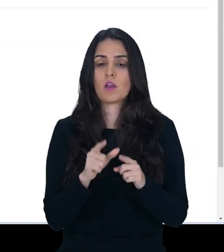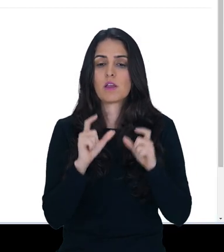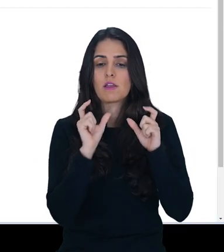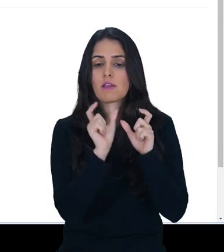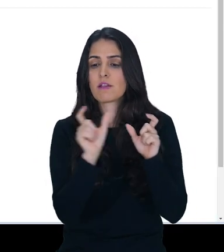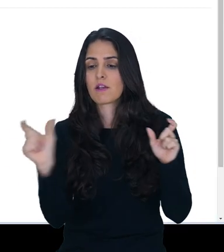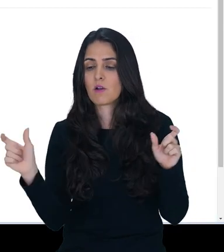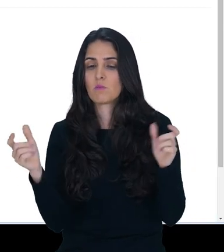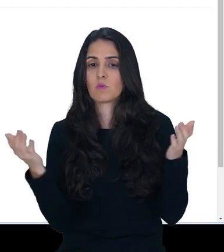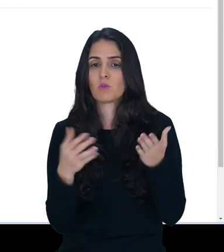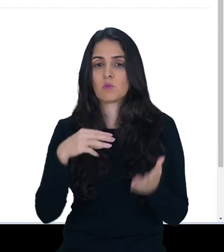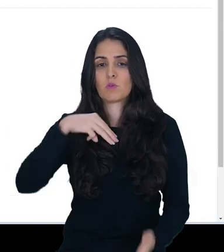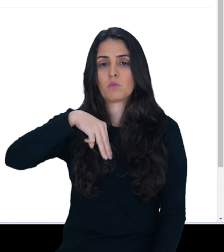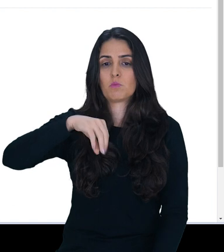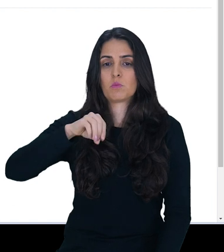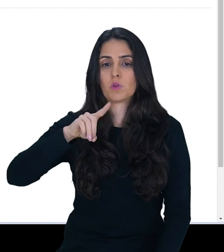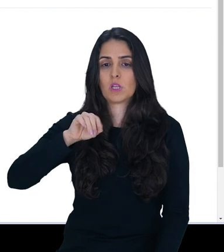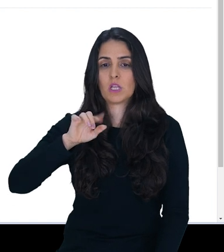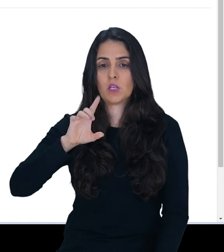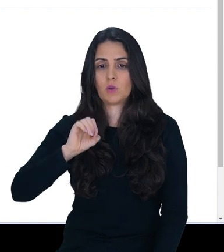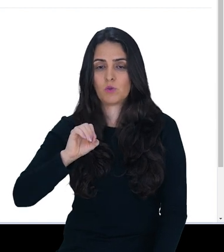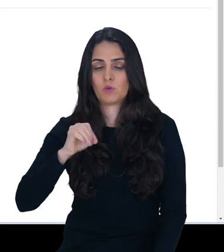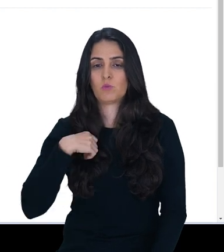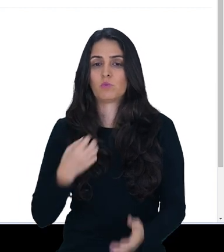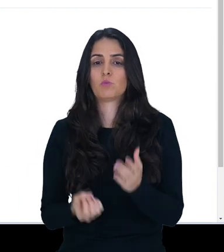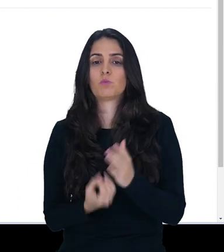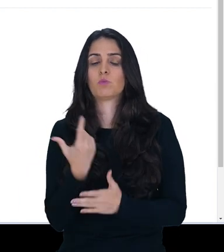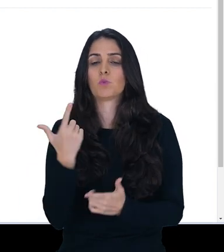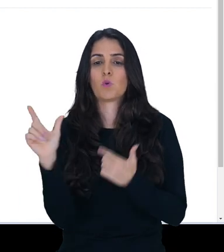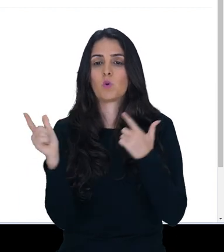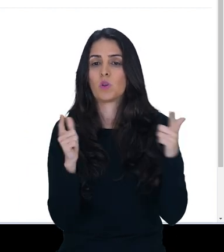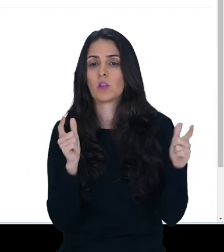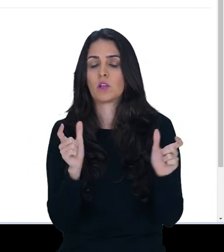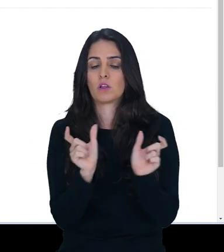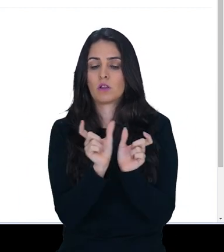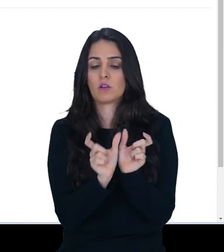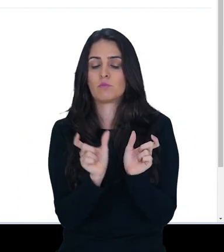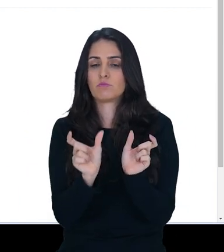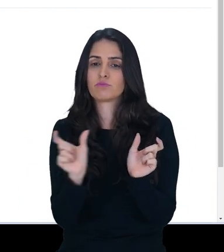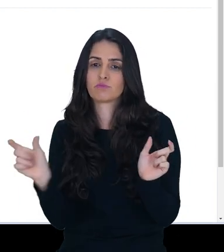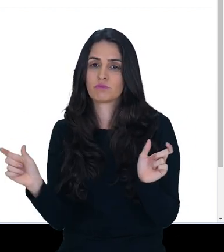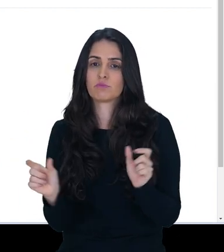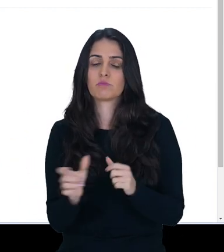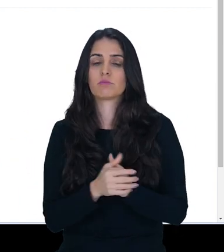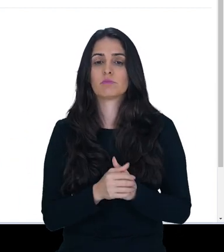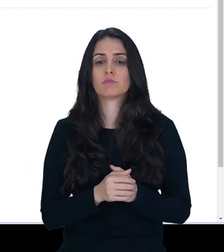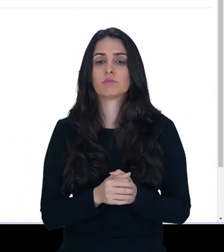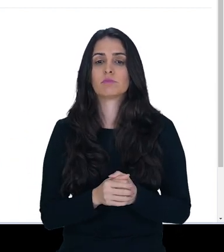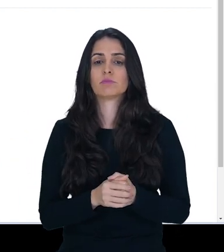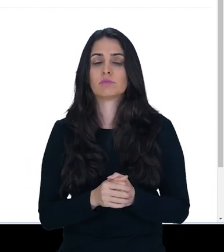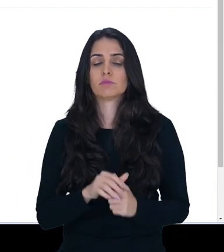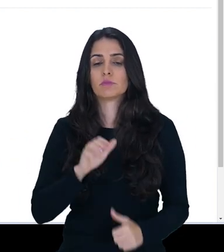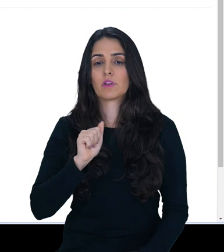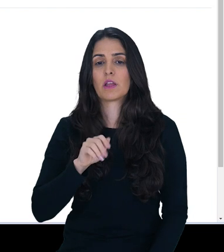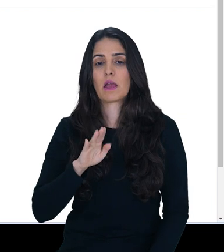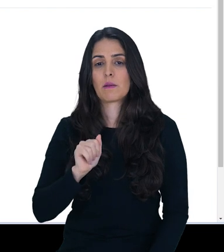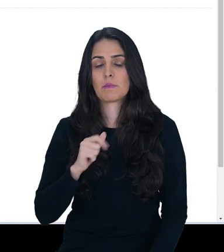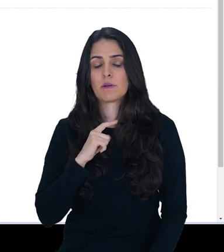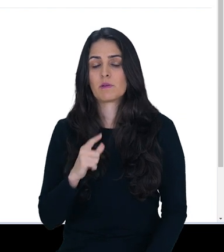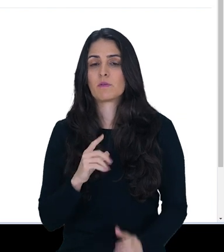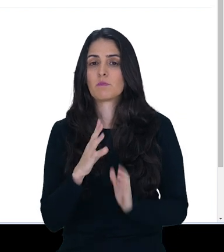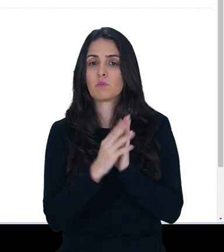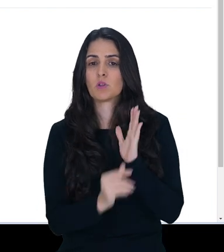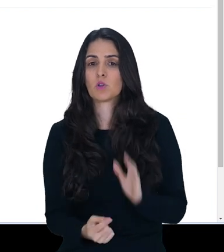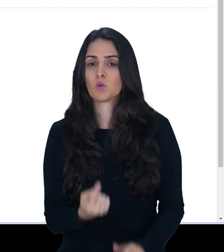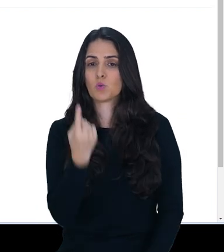modelos e aí Abriu outra aba aqui então modelo de lista modelo de